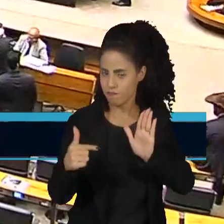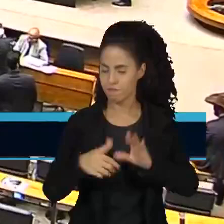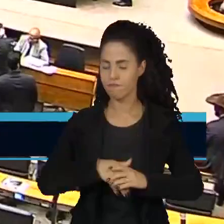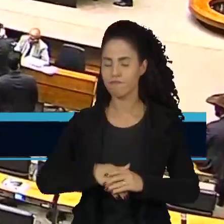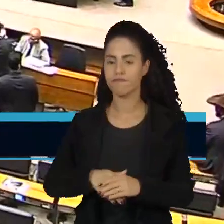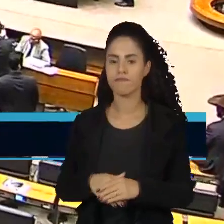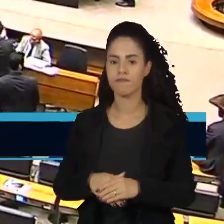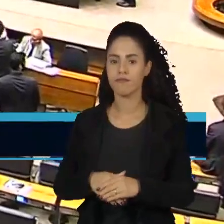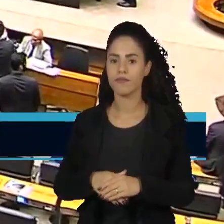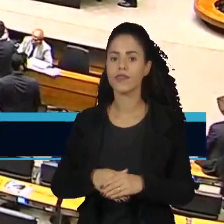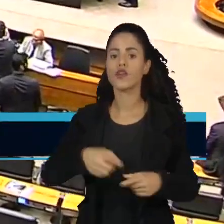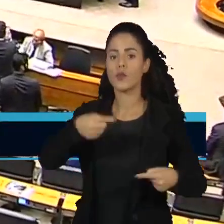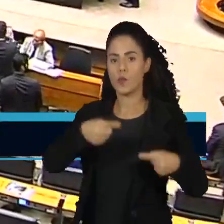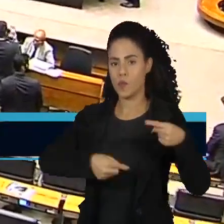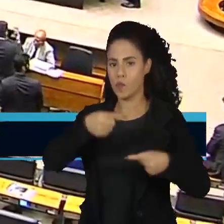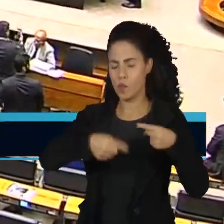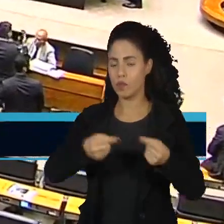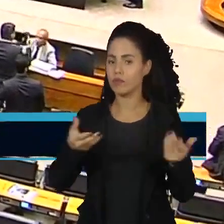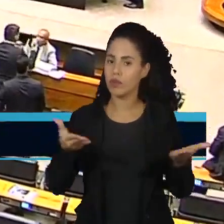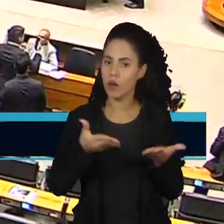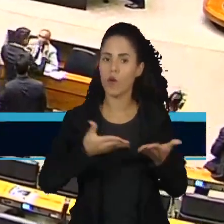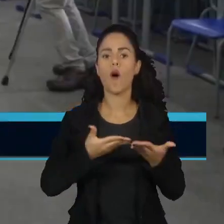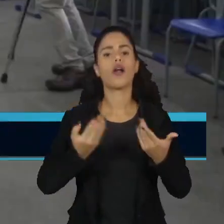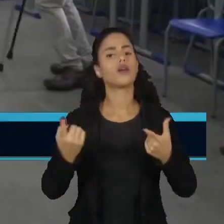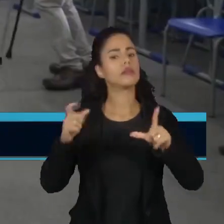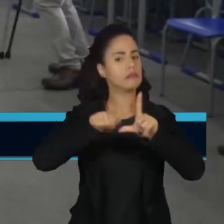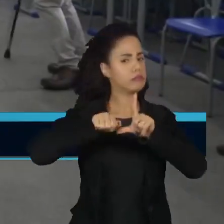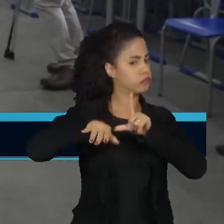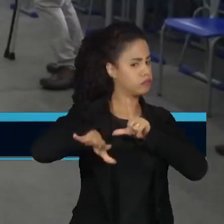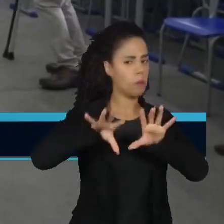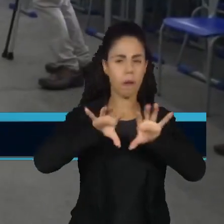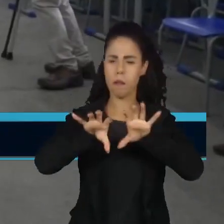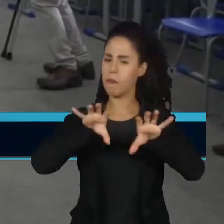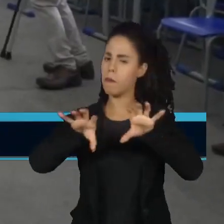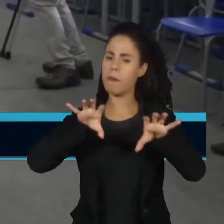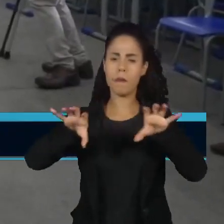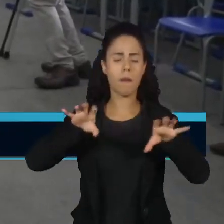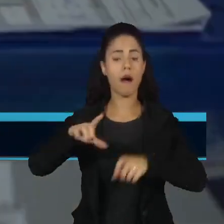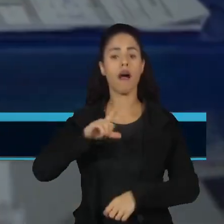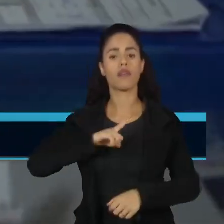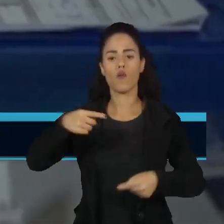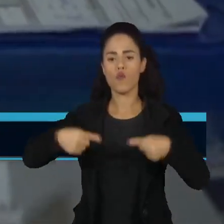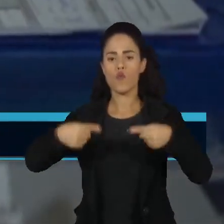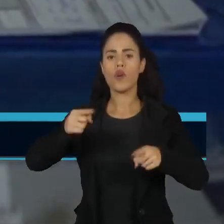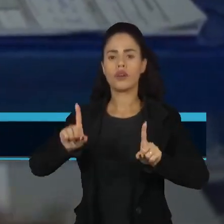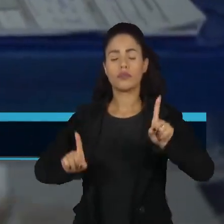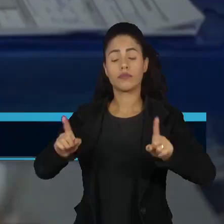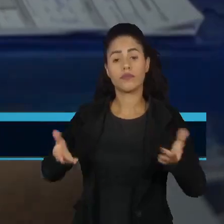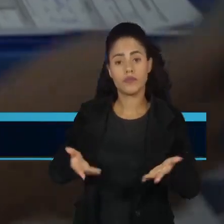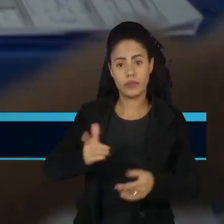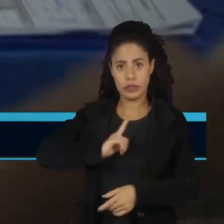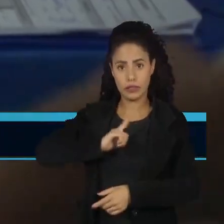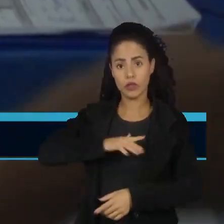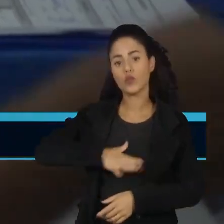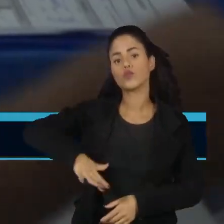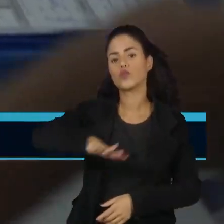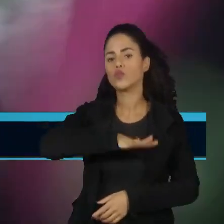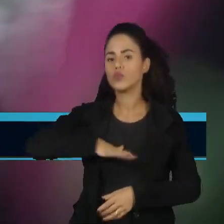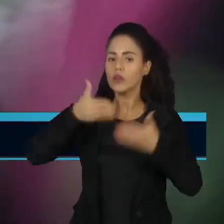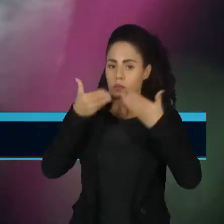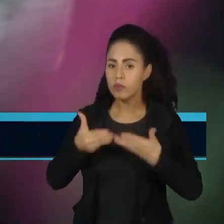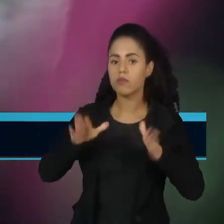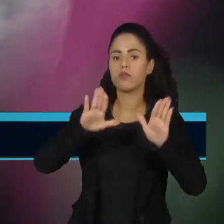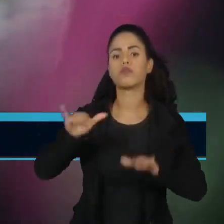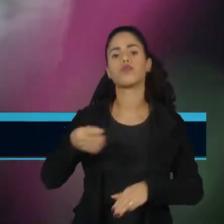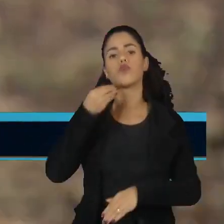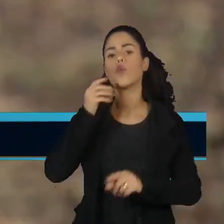a política é uma batalha de influência e nas eleições essa disputa também é travada em um Campo muito aberto